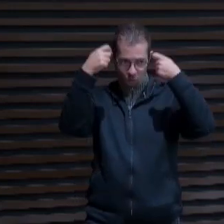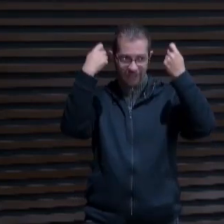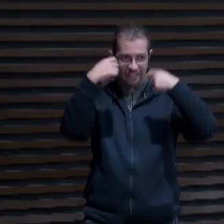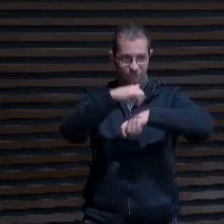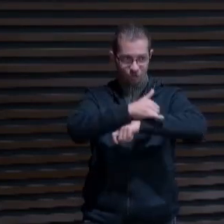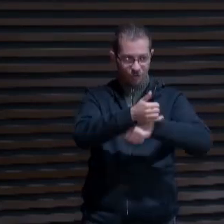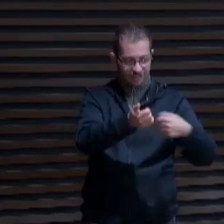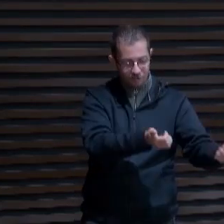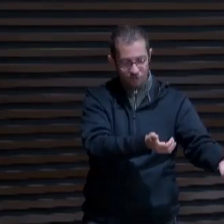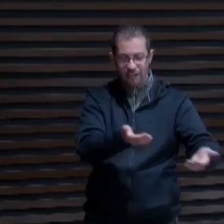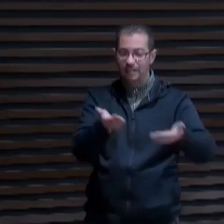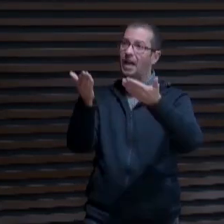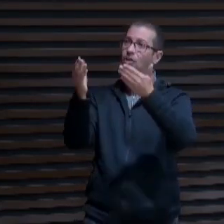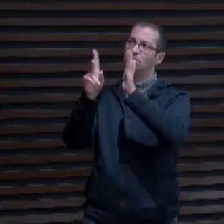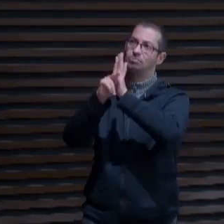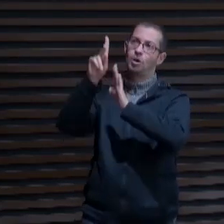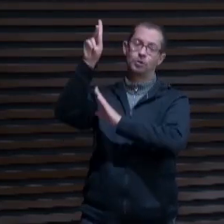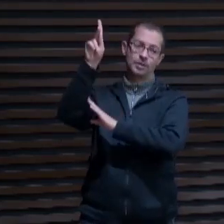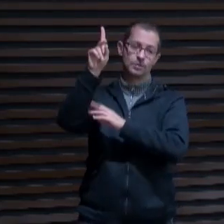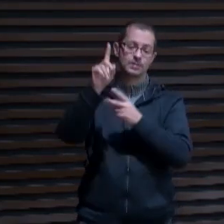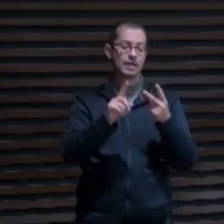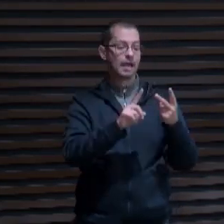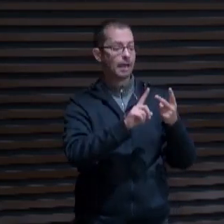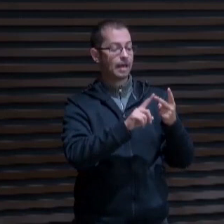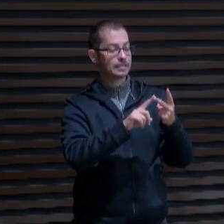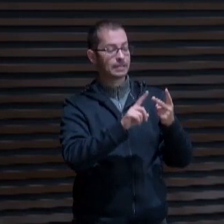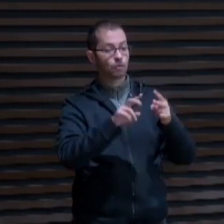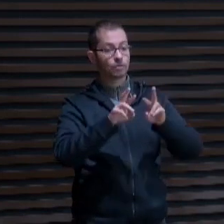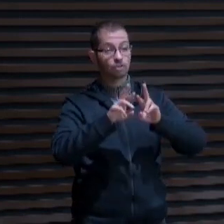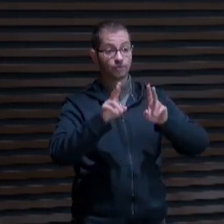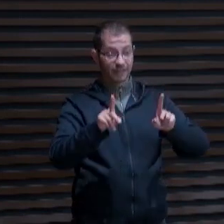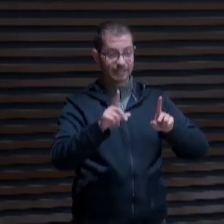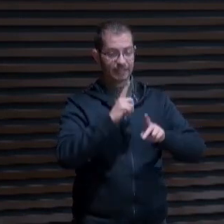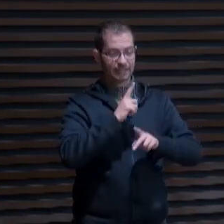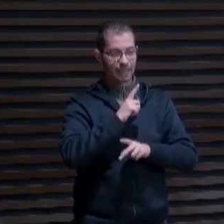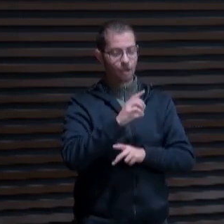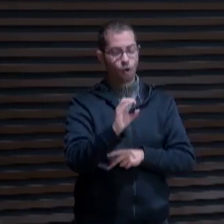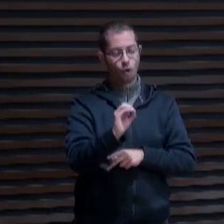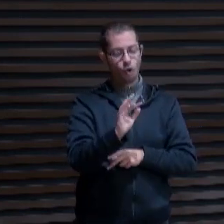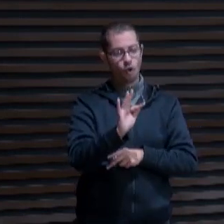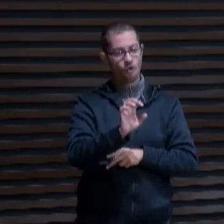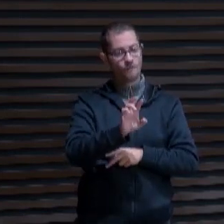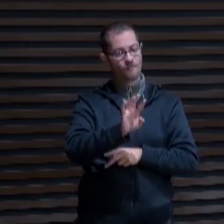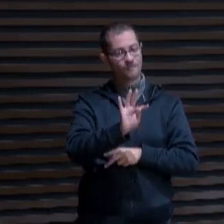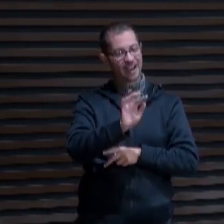entregou. A segunda diferença que eu vejo nessas duas ofertas é que